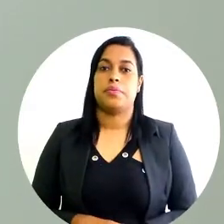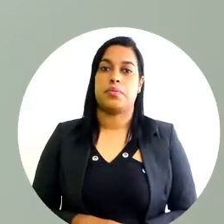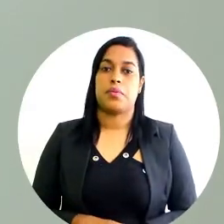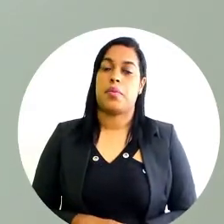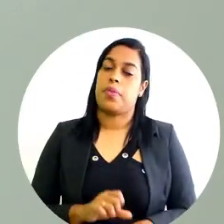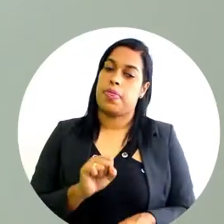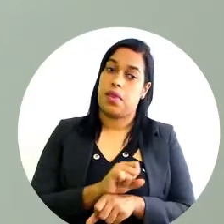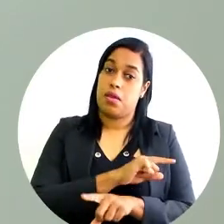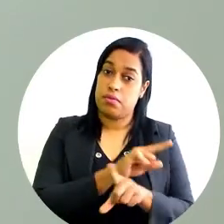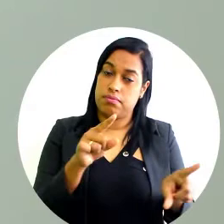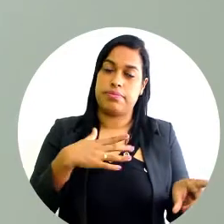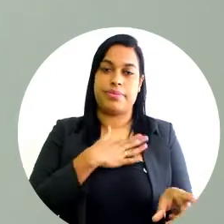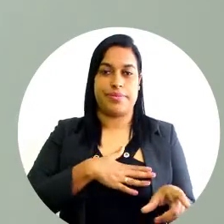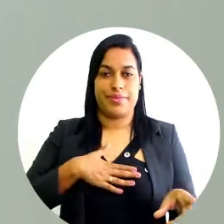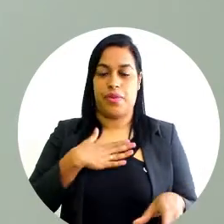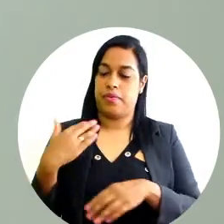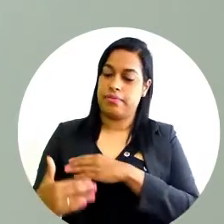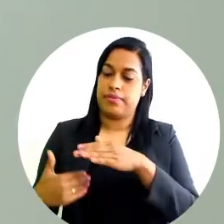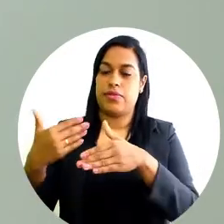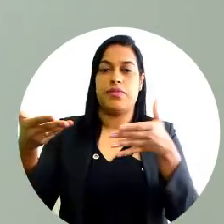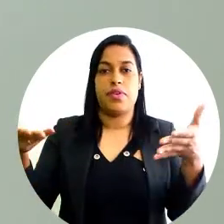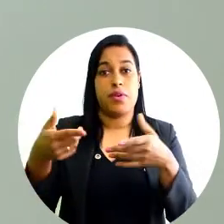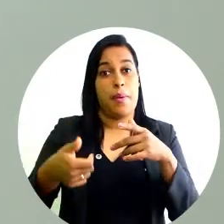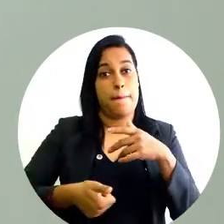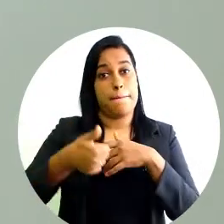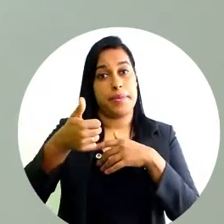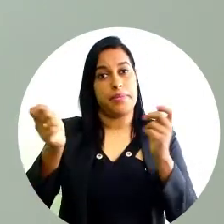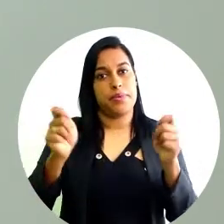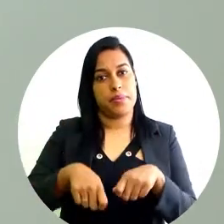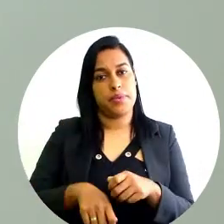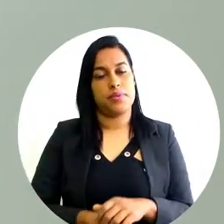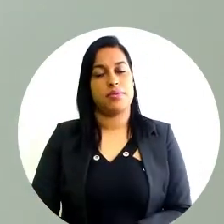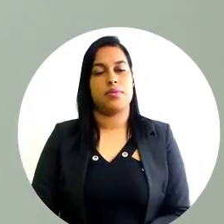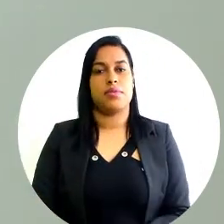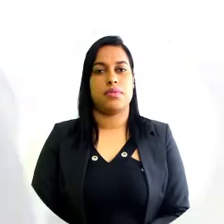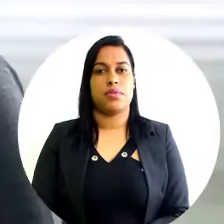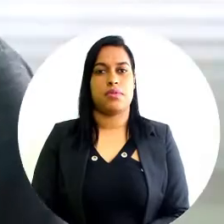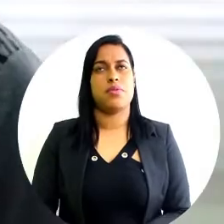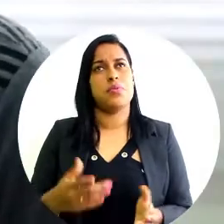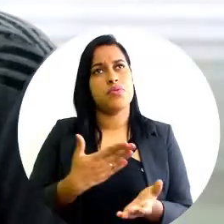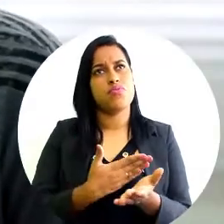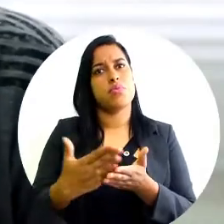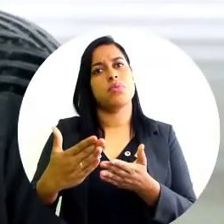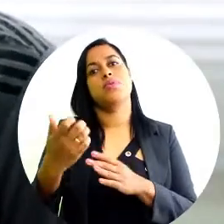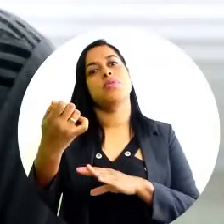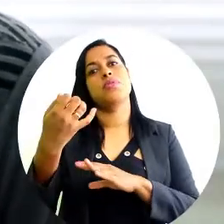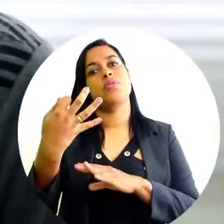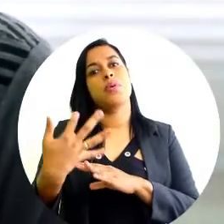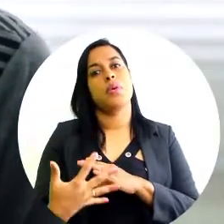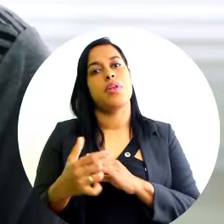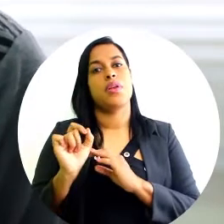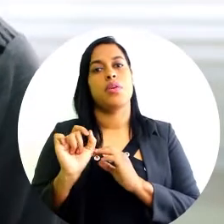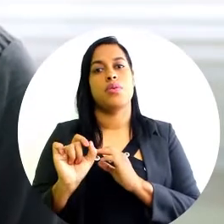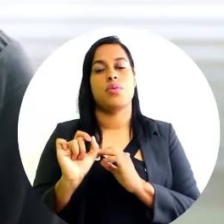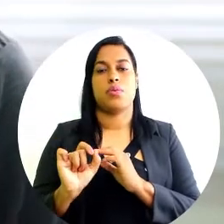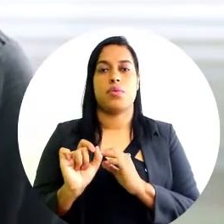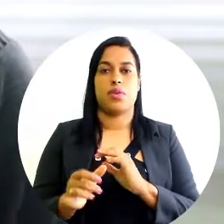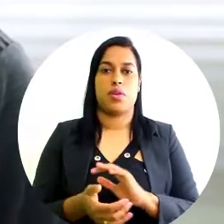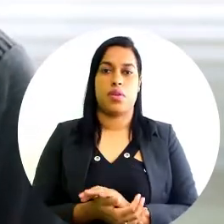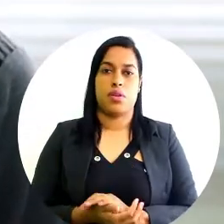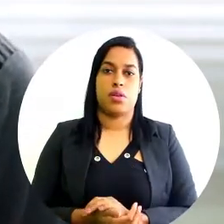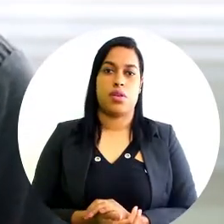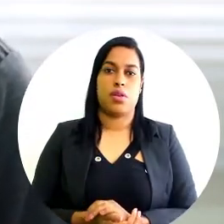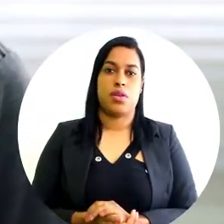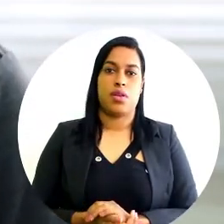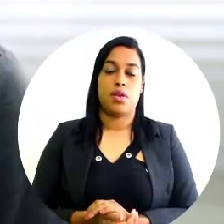que sejam momentos agradáveis e vamos desenvolver agora a primeira competência. Então vamos começar falando sobre